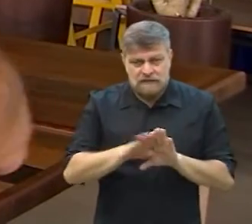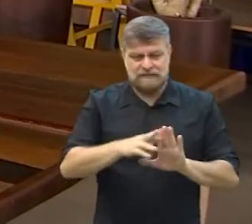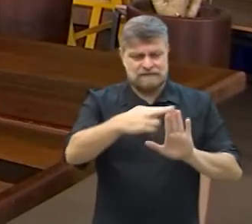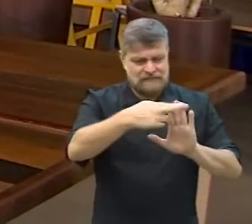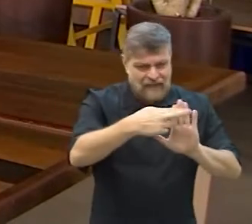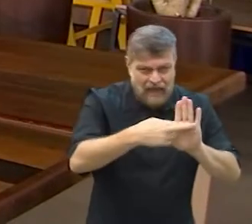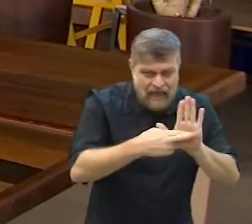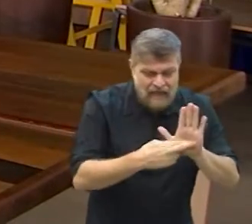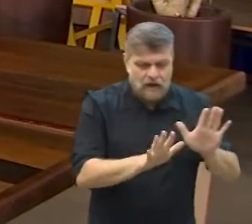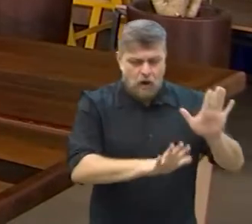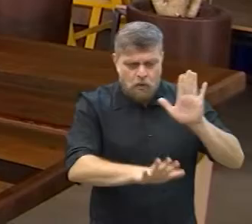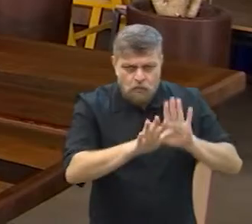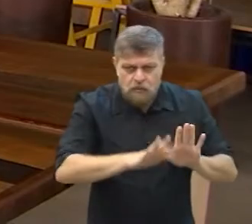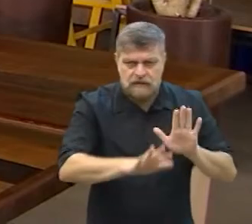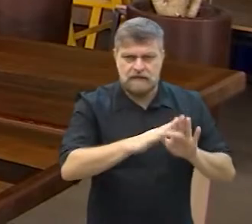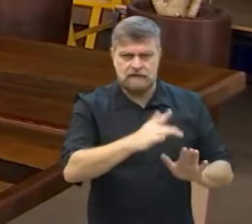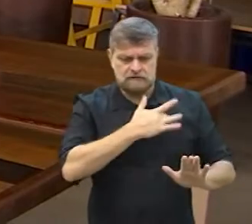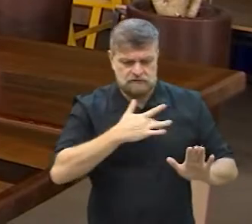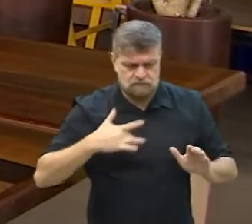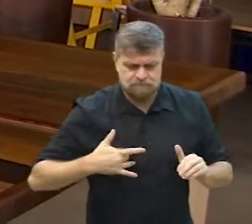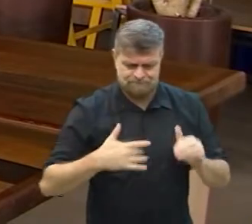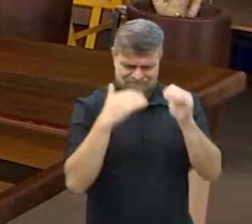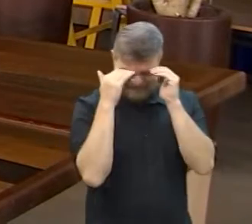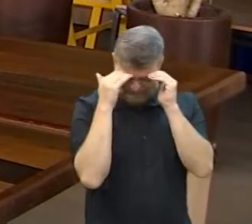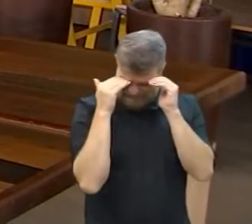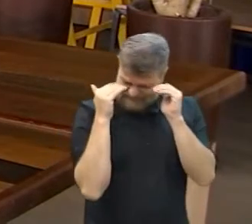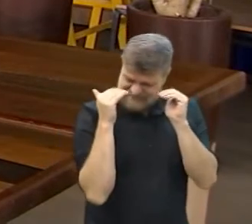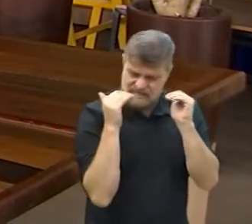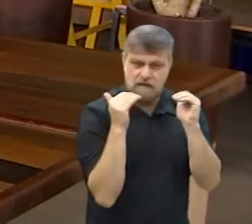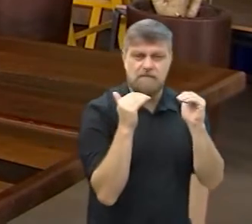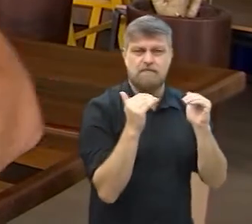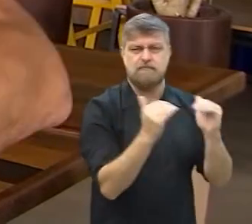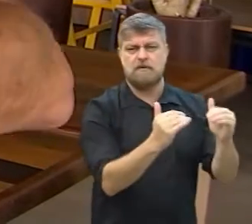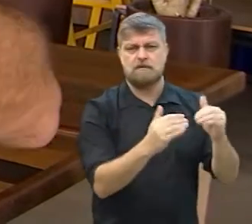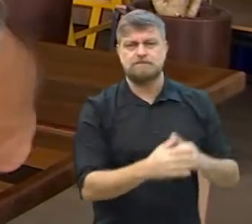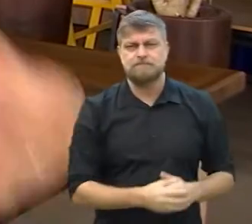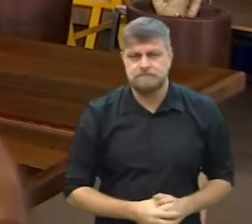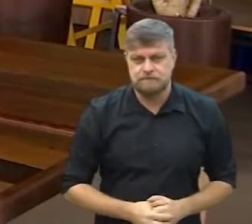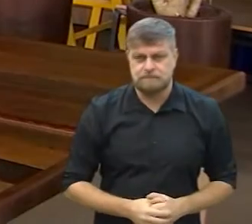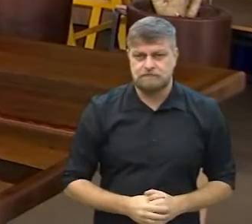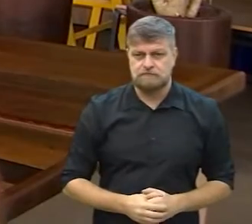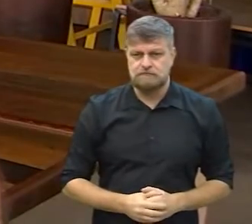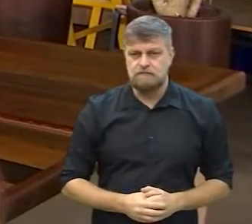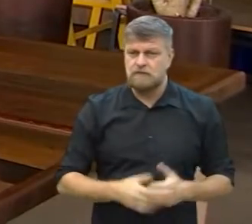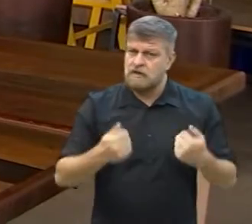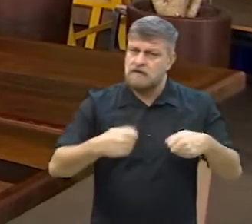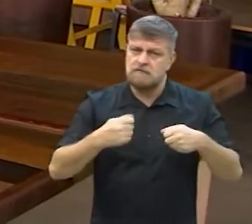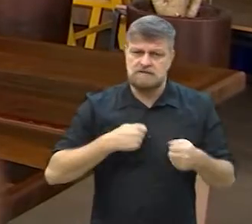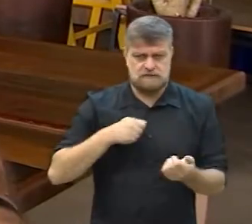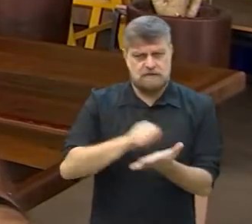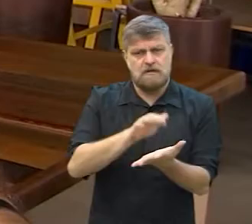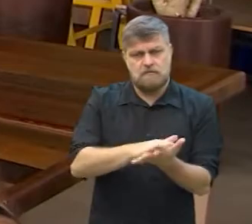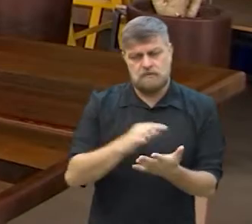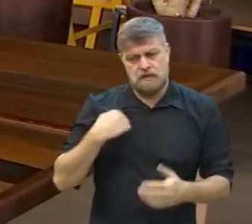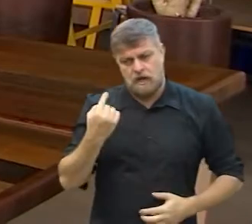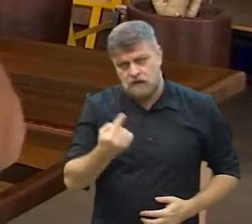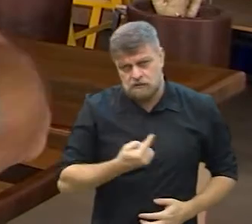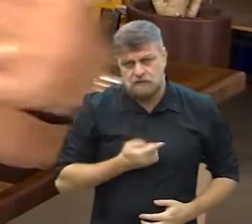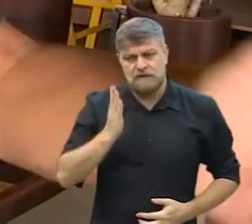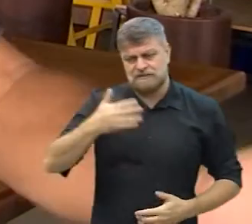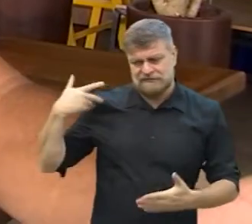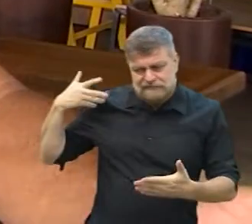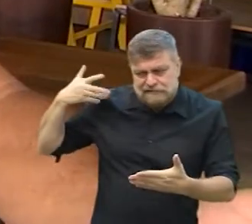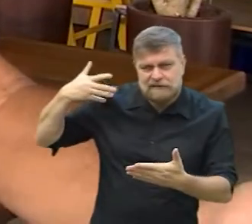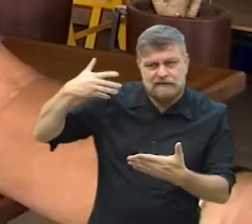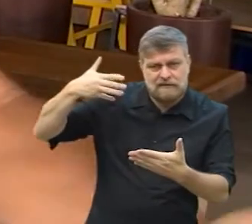que tem todos os cuidados, nós seguimos todas as normas, todos os protocolos e não deveria estar sendo punido como